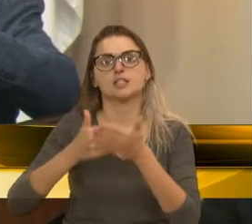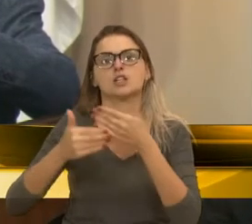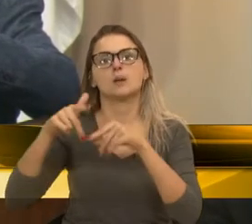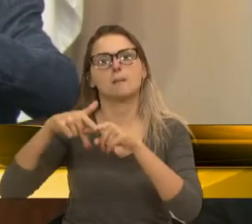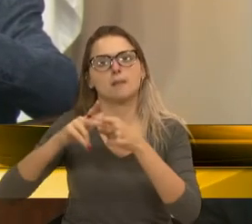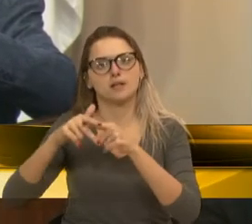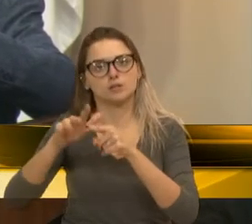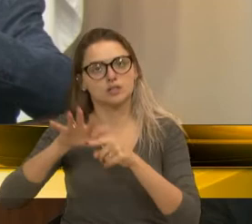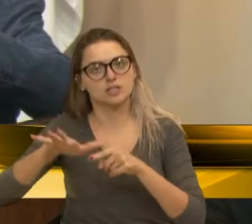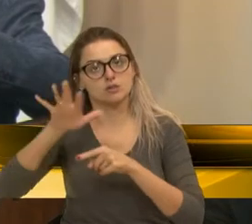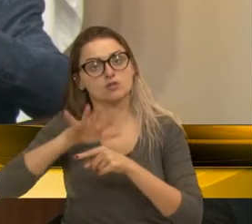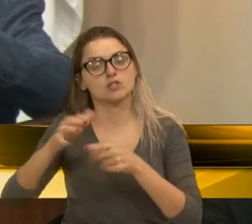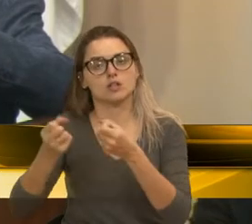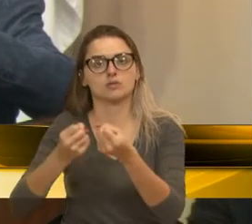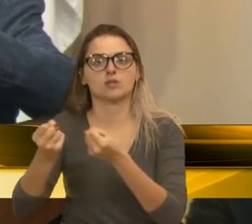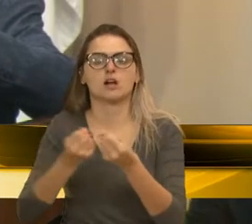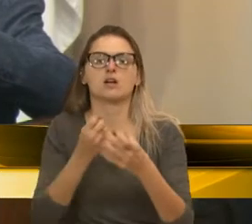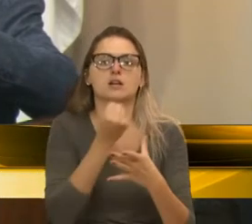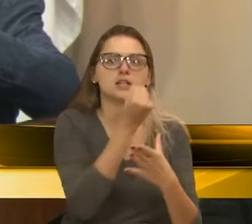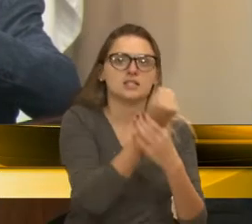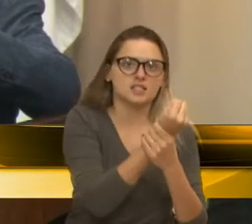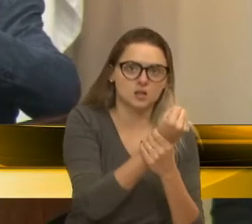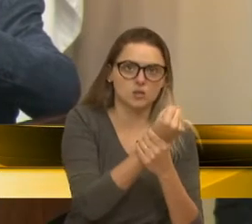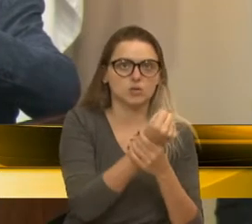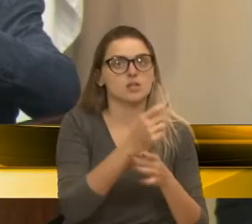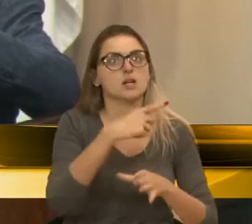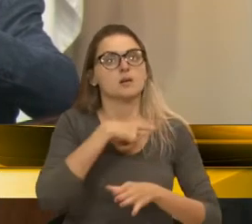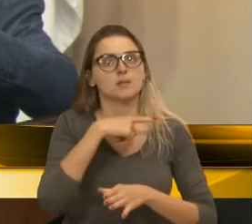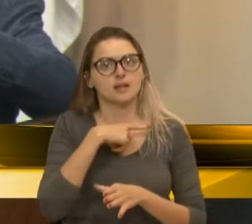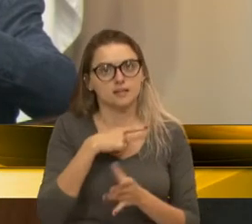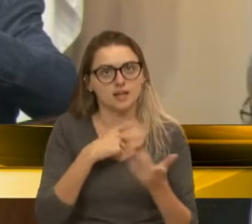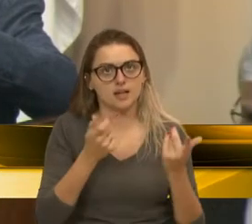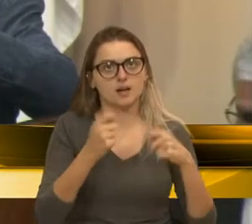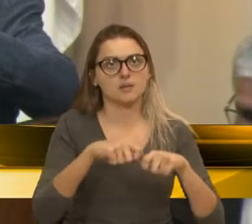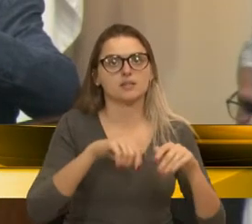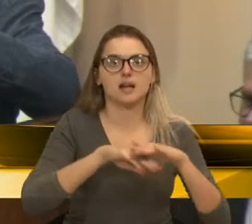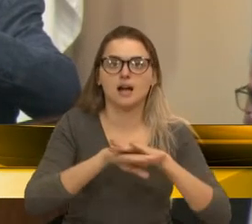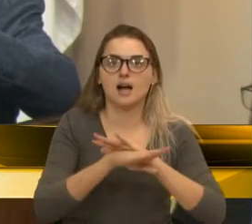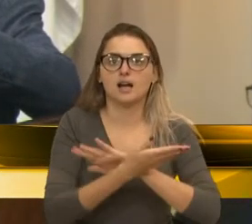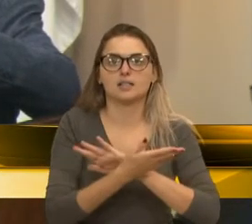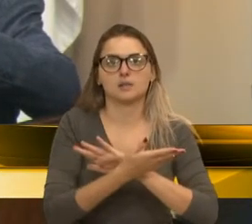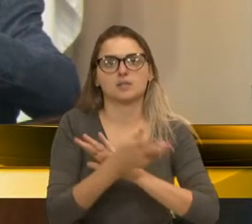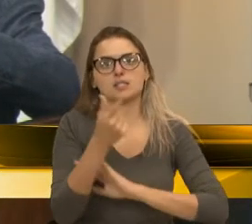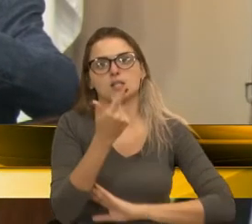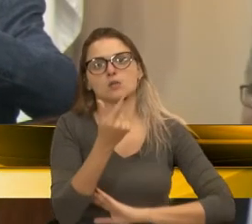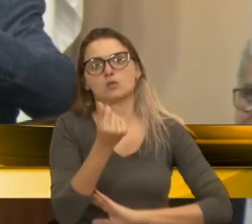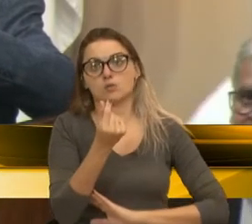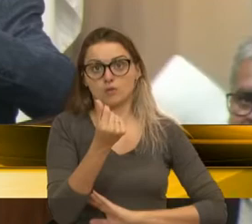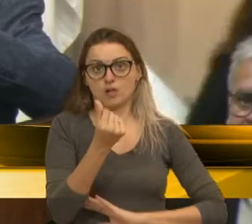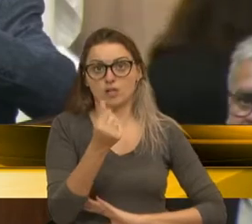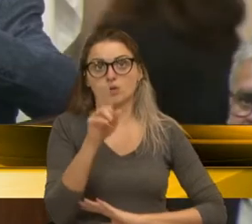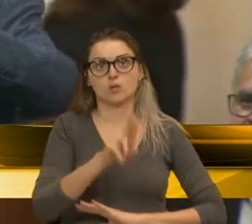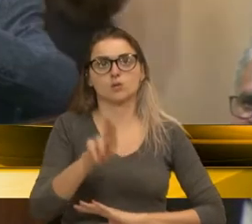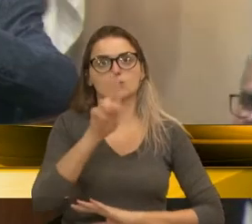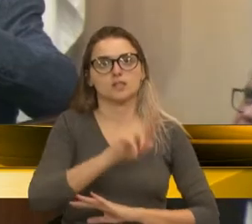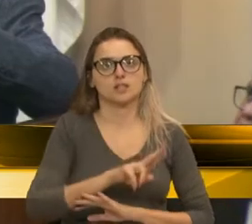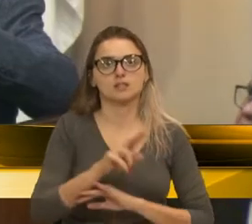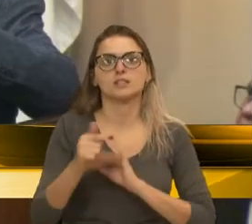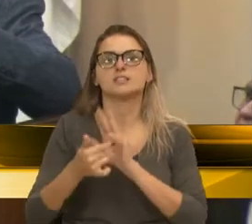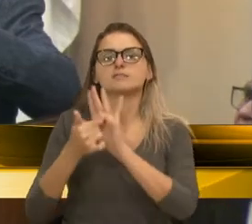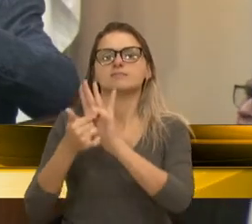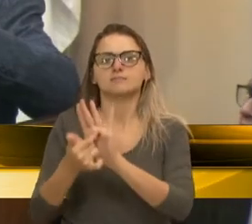manutenções gerais do veículo, seguros, entre outros, para verificabilidade do adequado emprego do valor de mercado na oferta